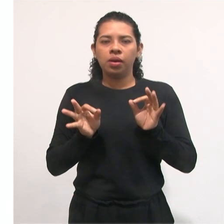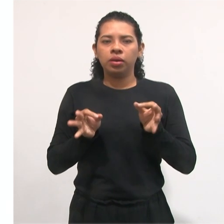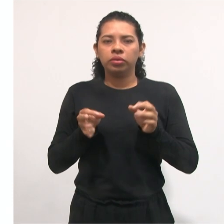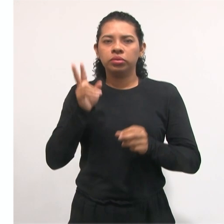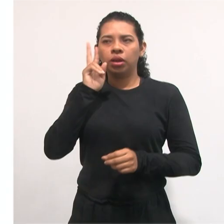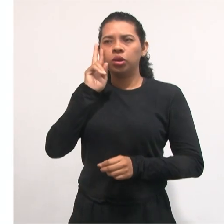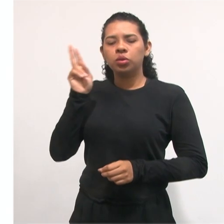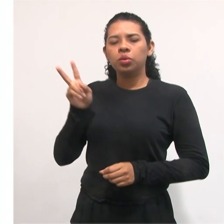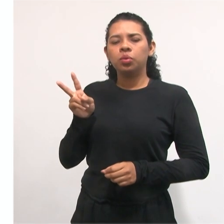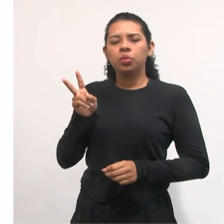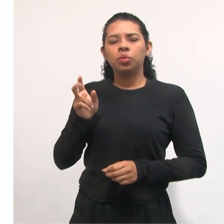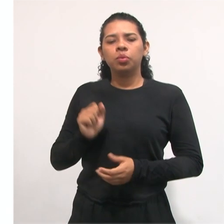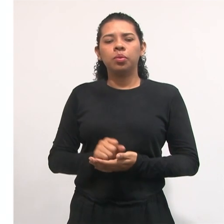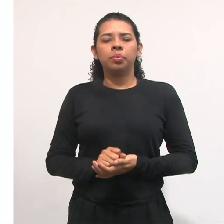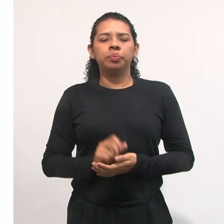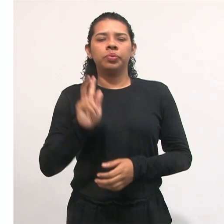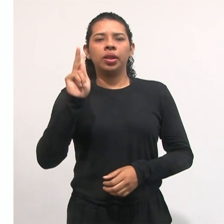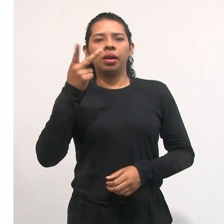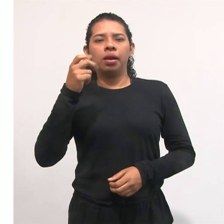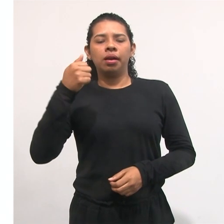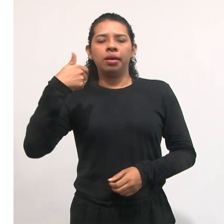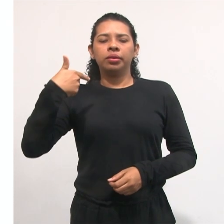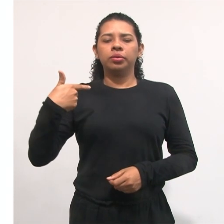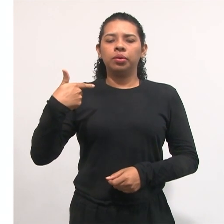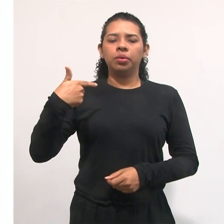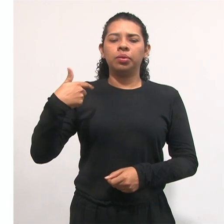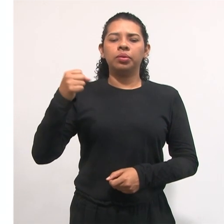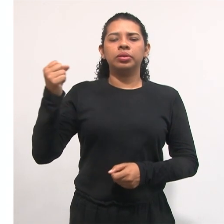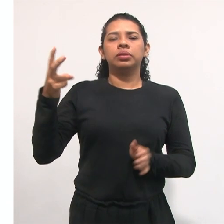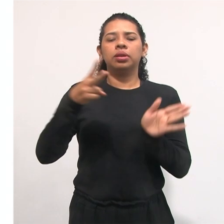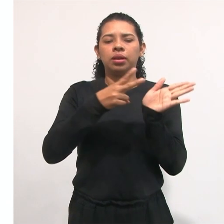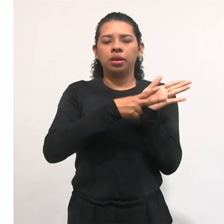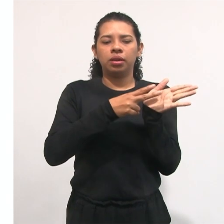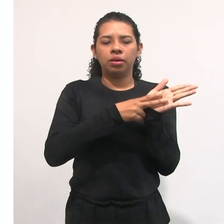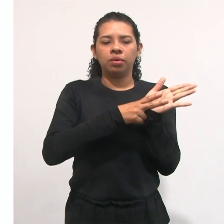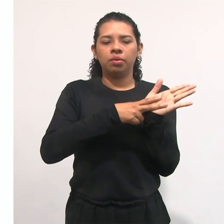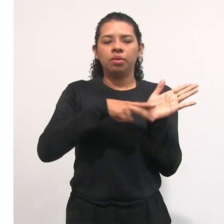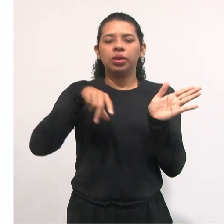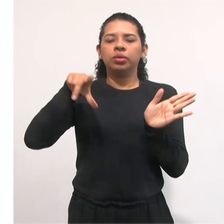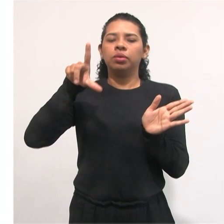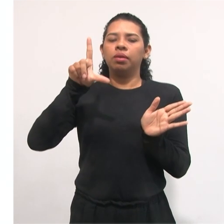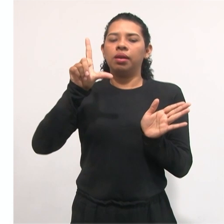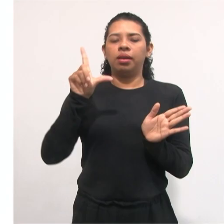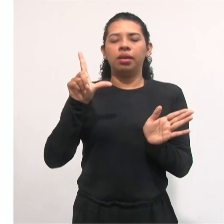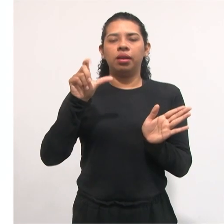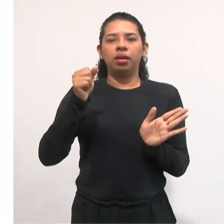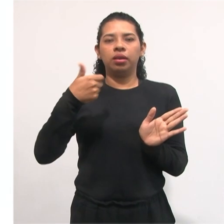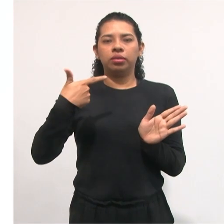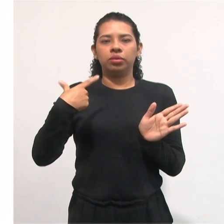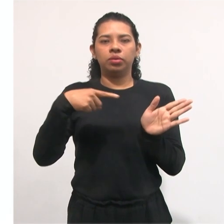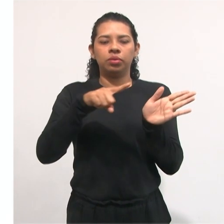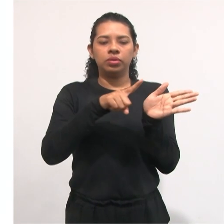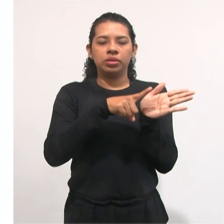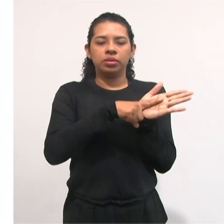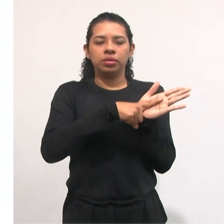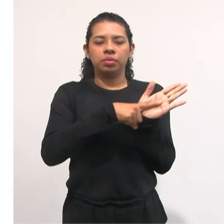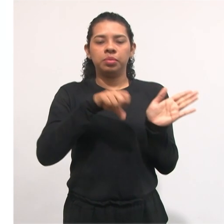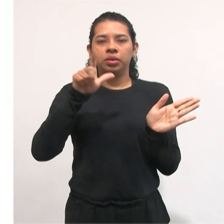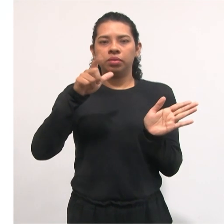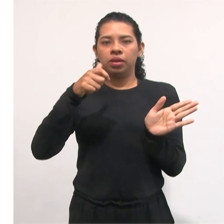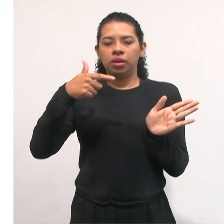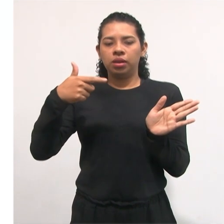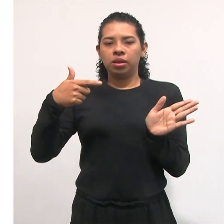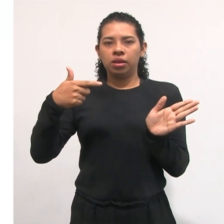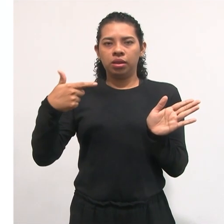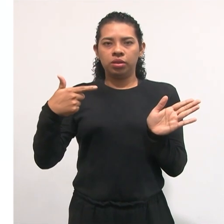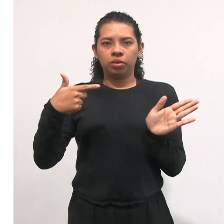2 lá, que vai de 21 a 24, é só pegar limite superior 24, limite inferior